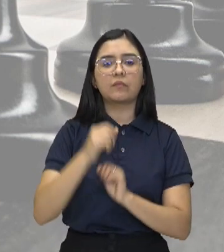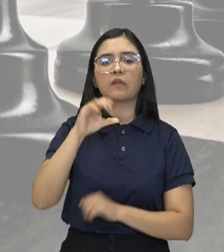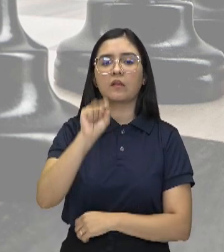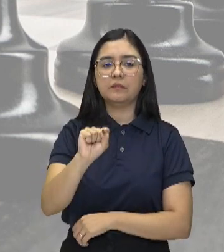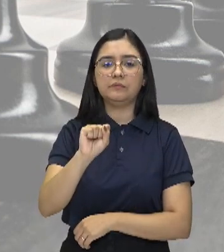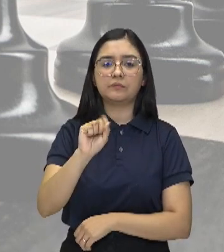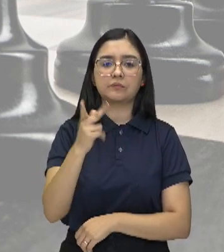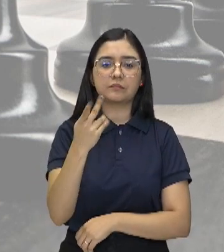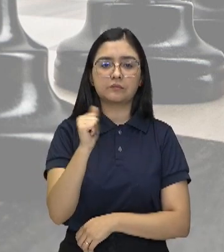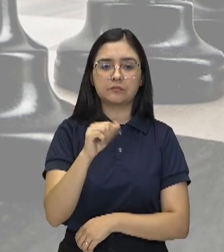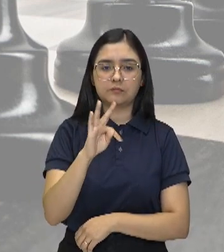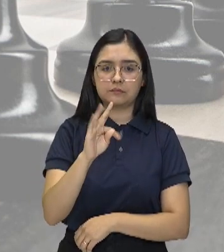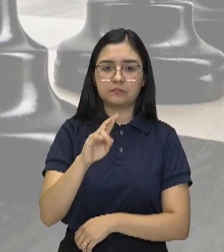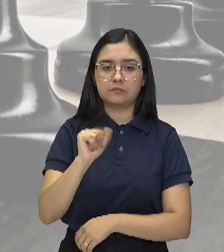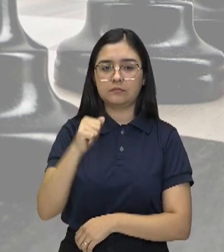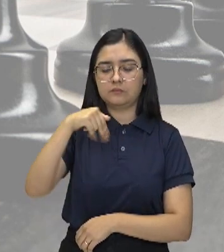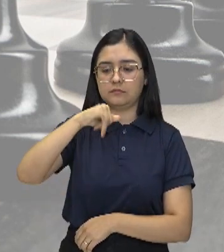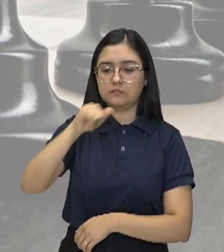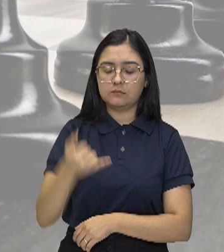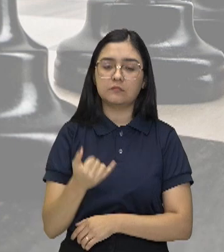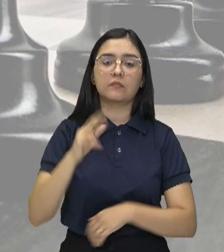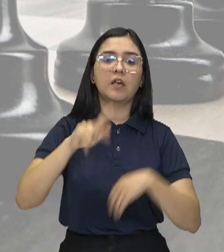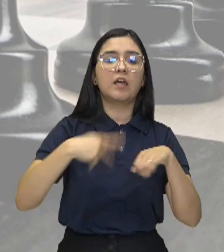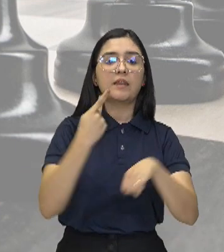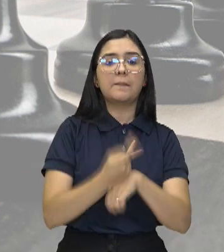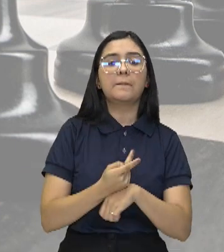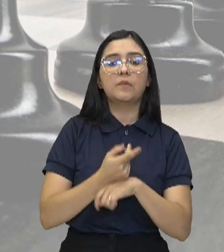e posteriormente para o árabe